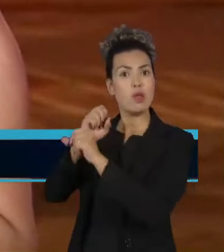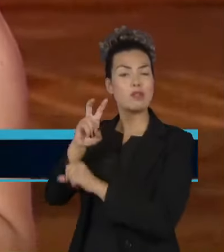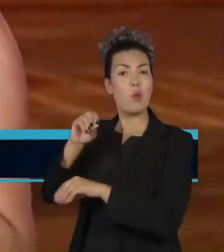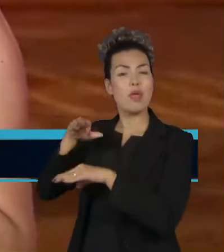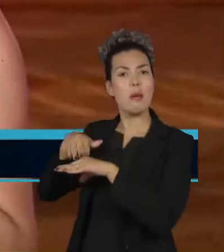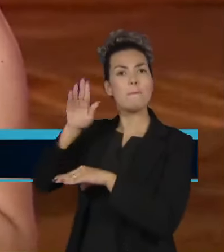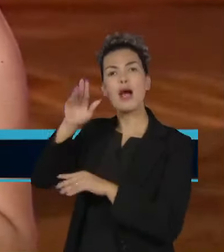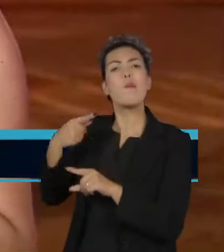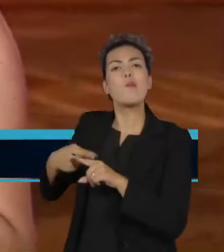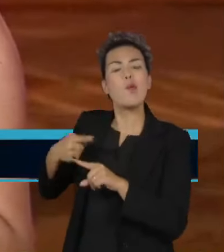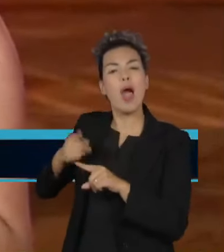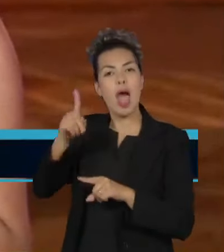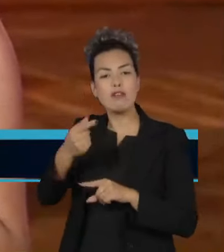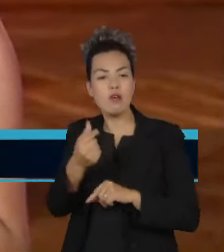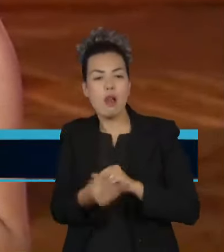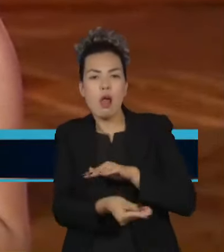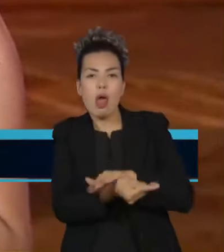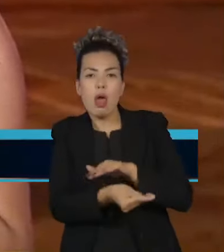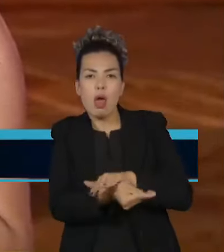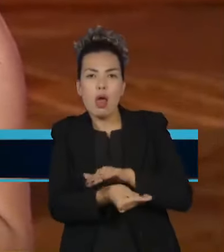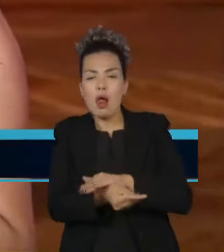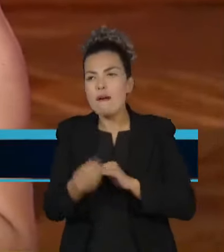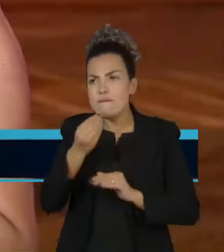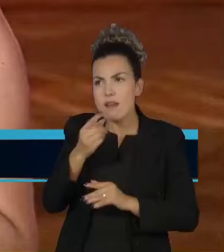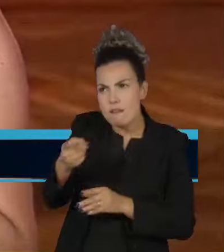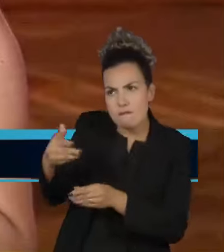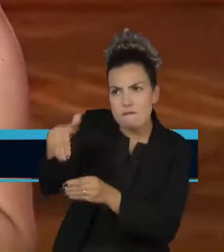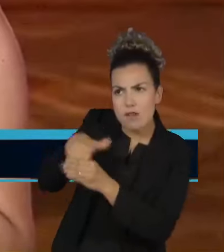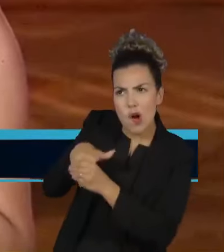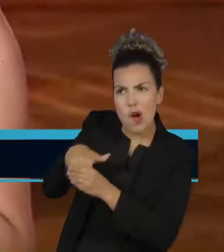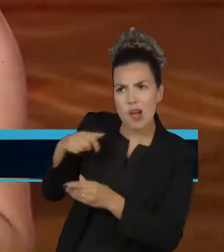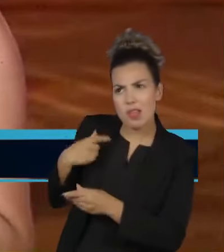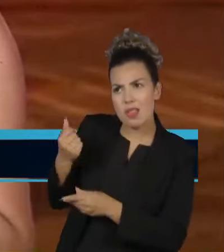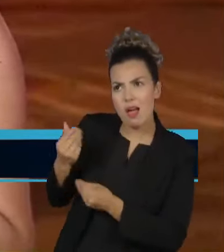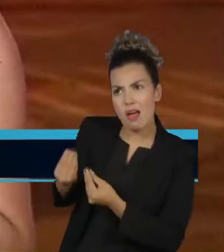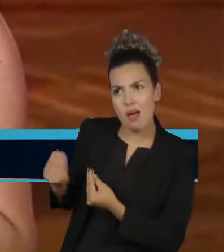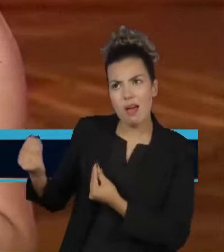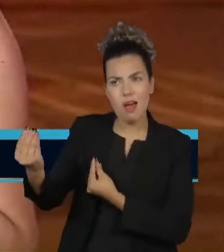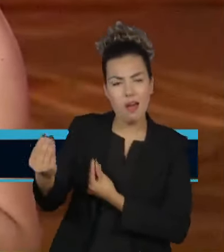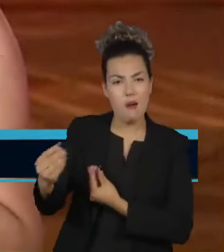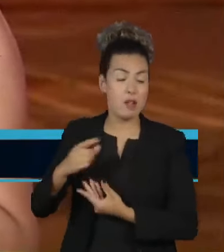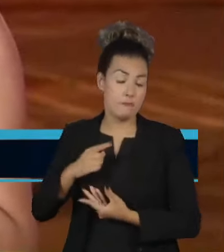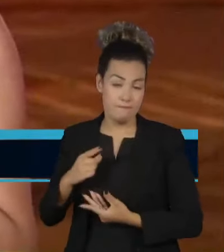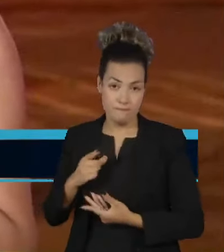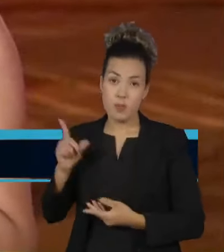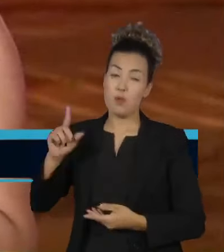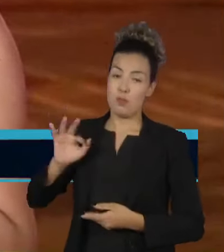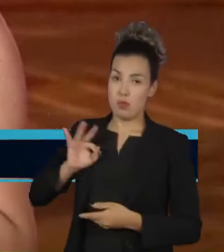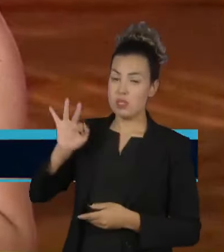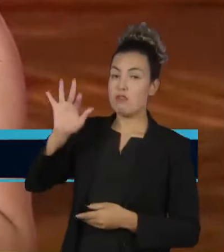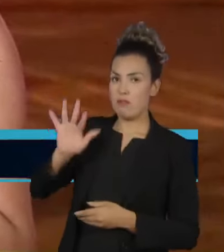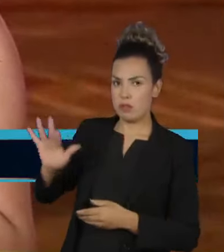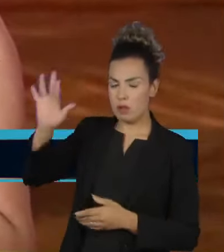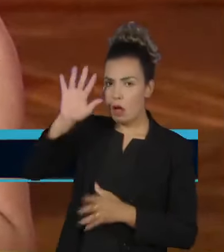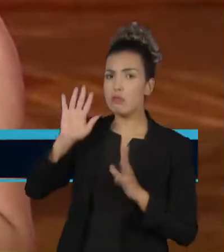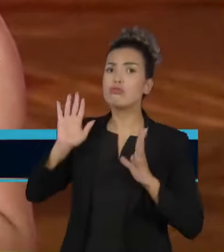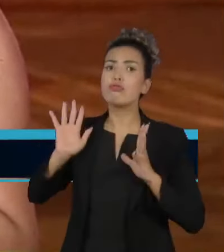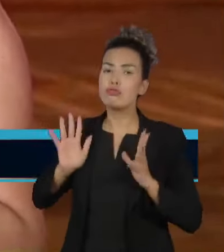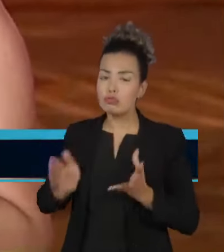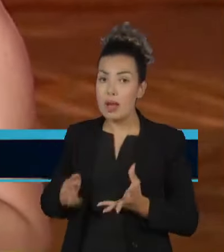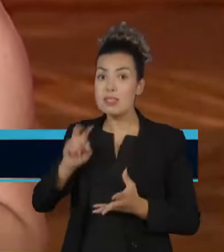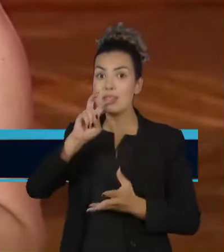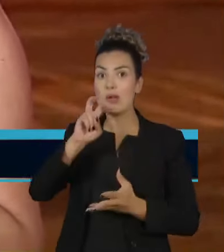de votos, com 104 investigações em andamento. A ação da Polícia Federal já apreendeu mais de